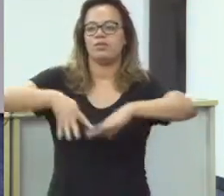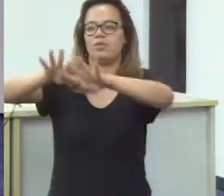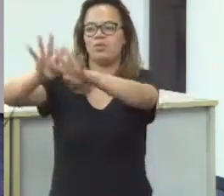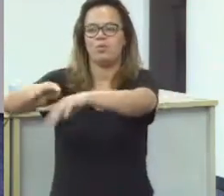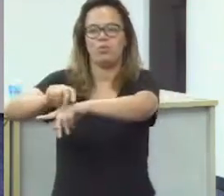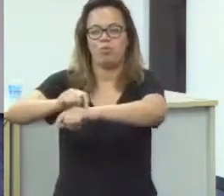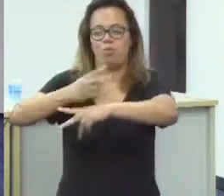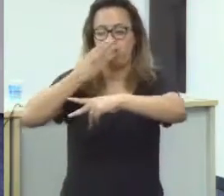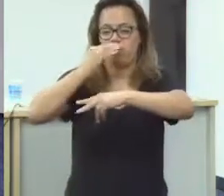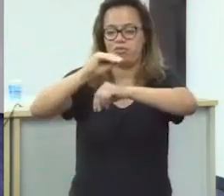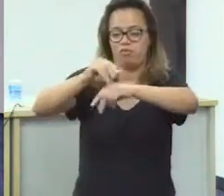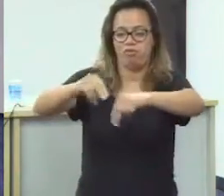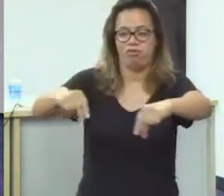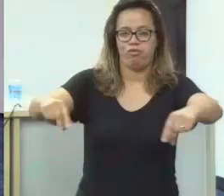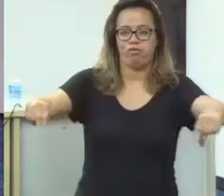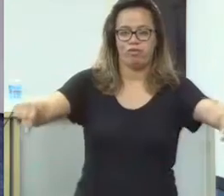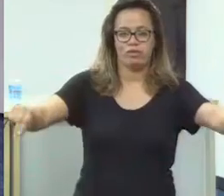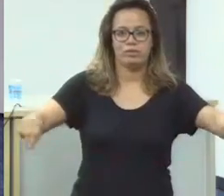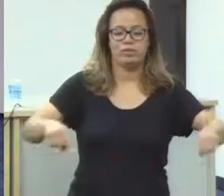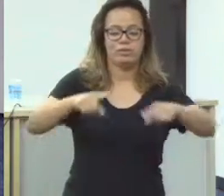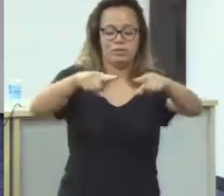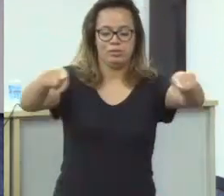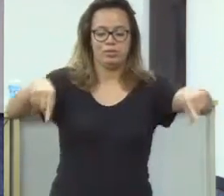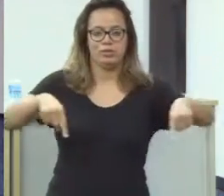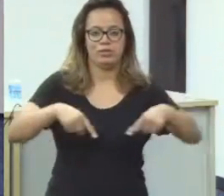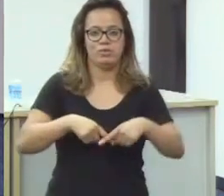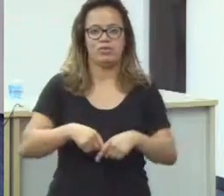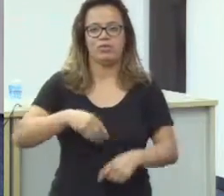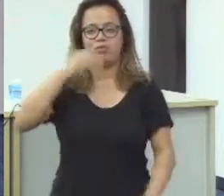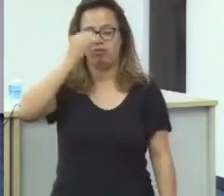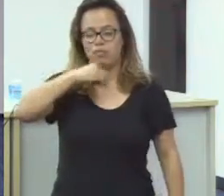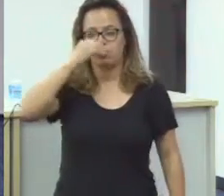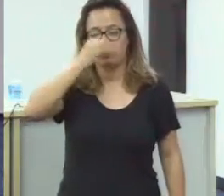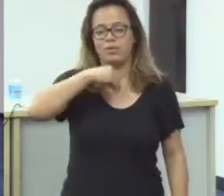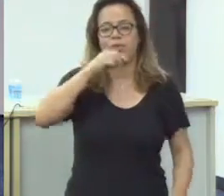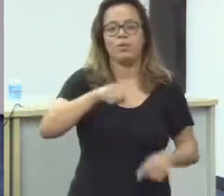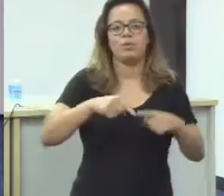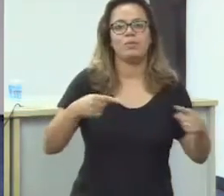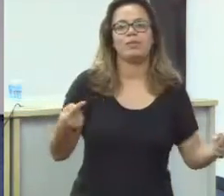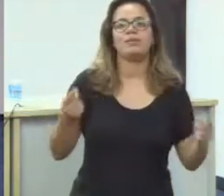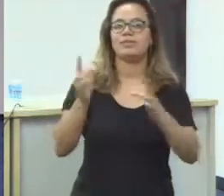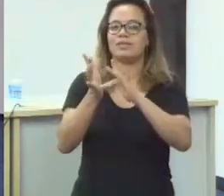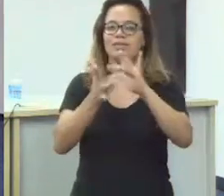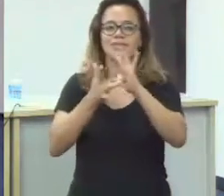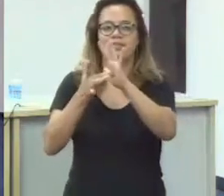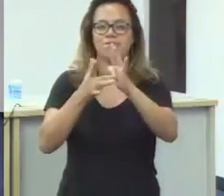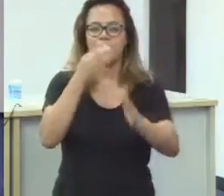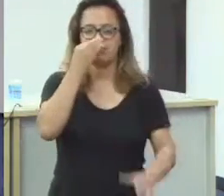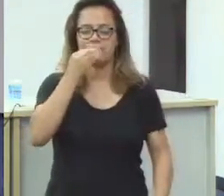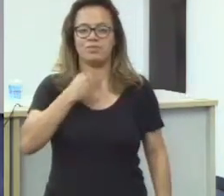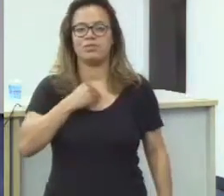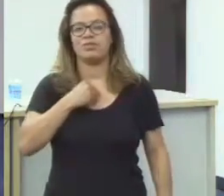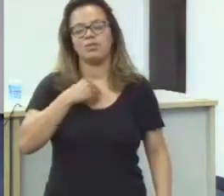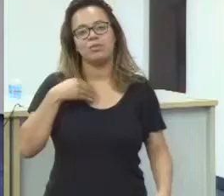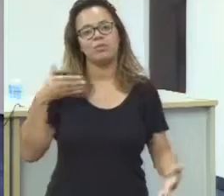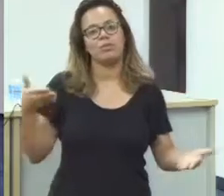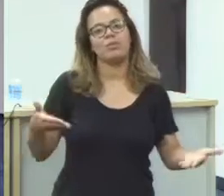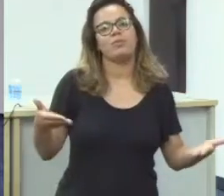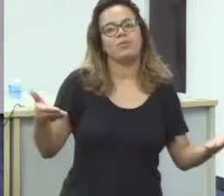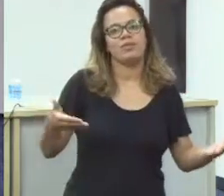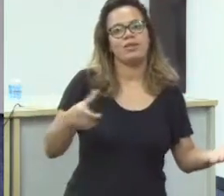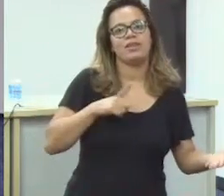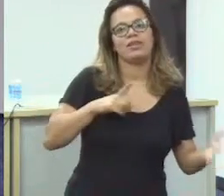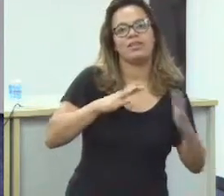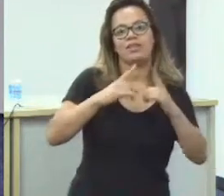abandonado, campos improvisados. Mas Jesus não vai nos deixar, porque aqui tem